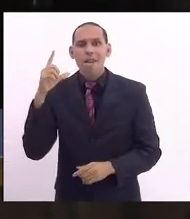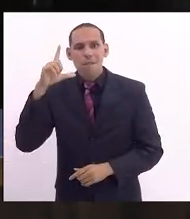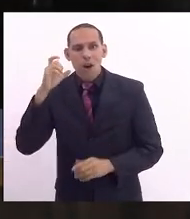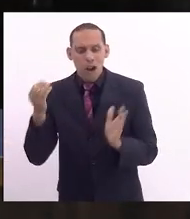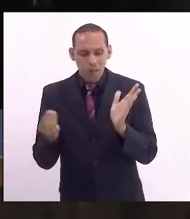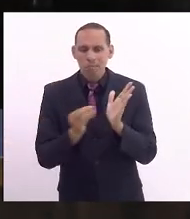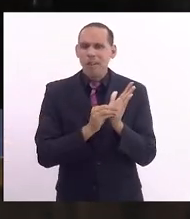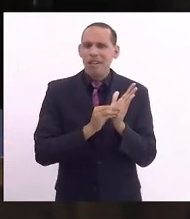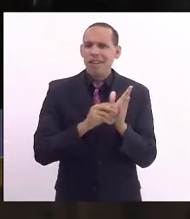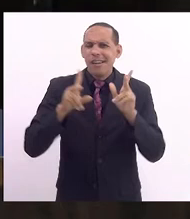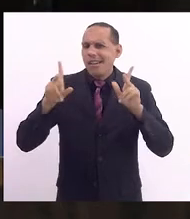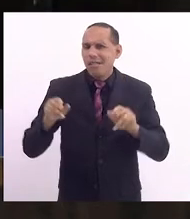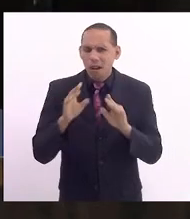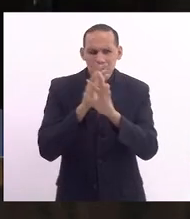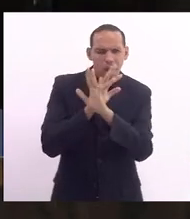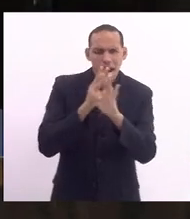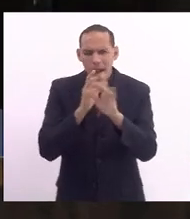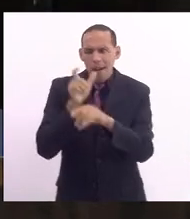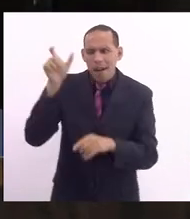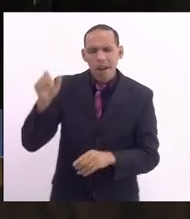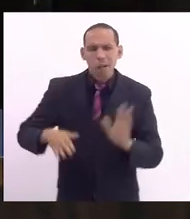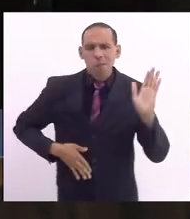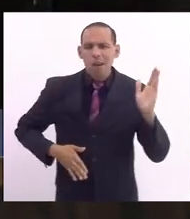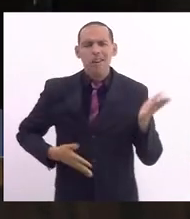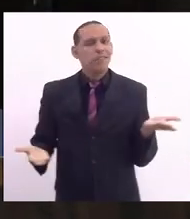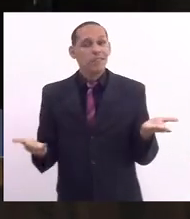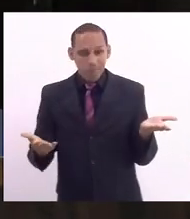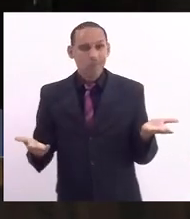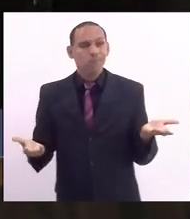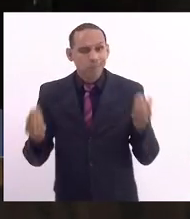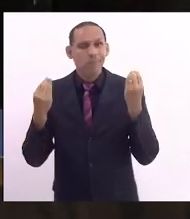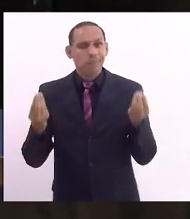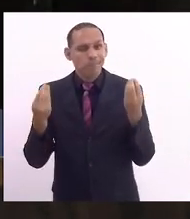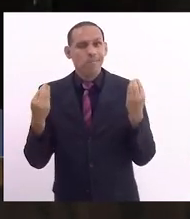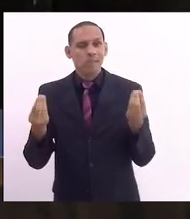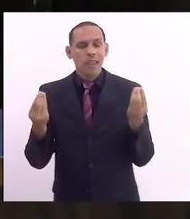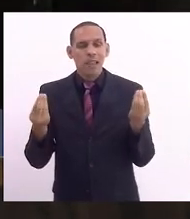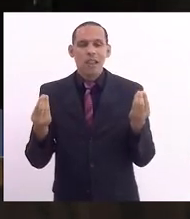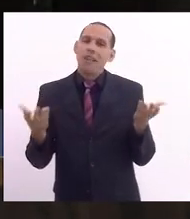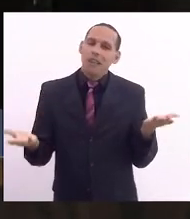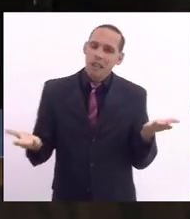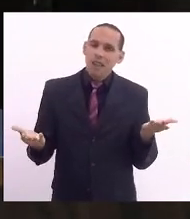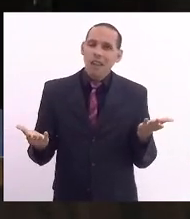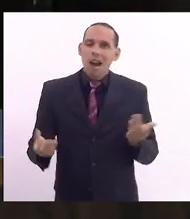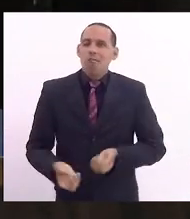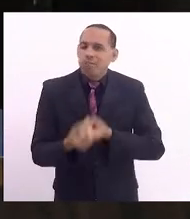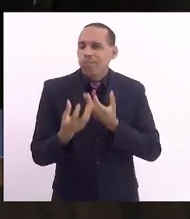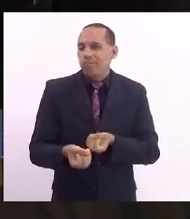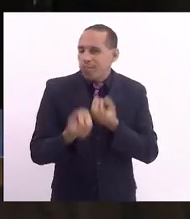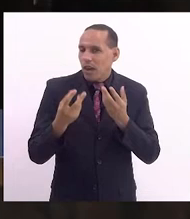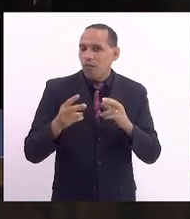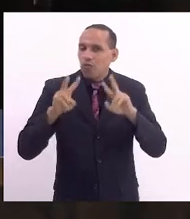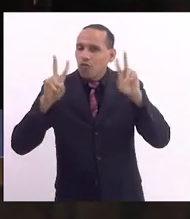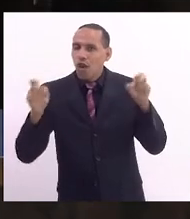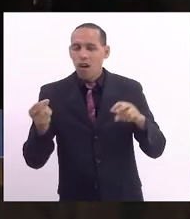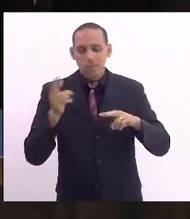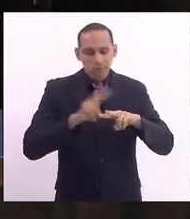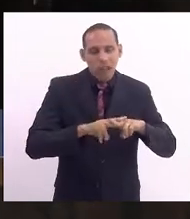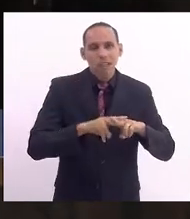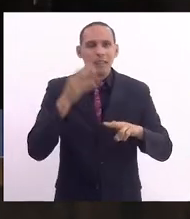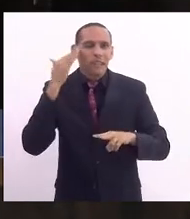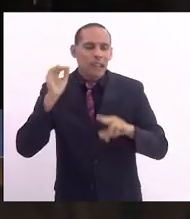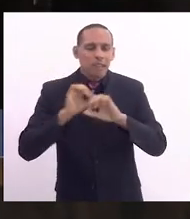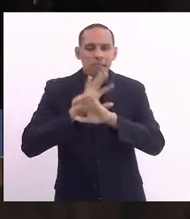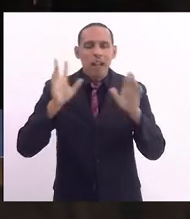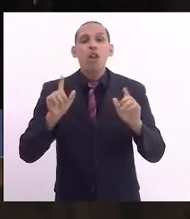Tamanha é difícil, né? Mas isso existe. Então, produzir dados sobre essas prisões, tendo entendimento também que a prática